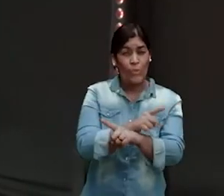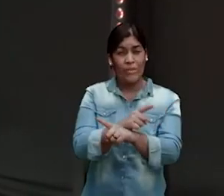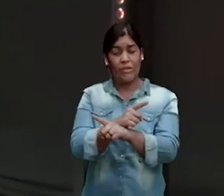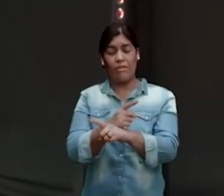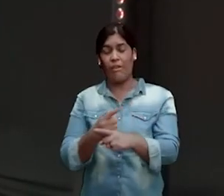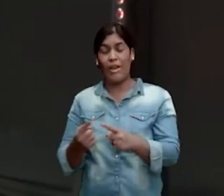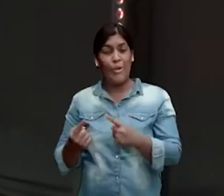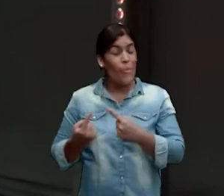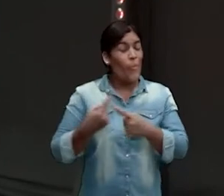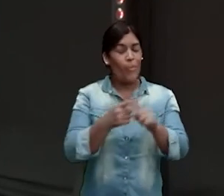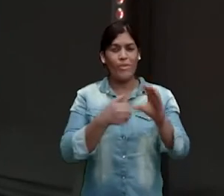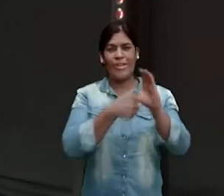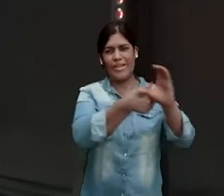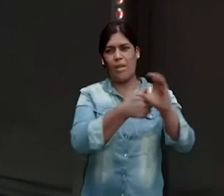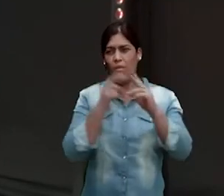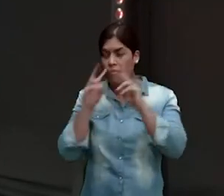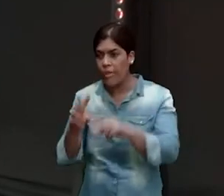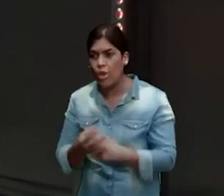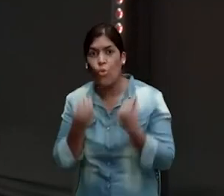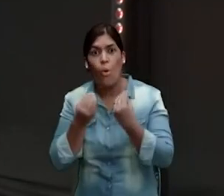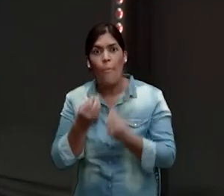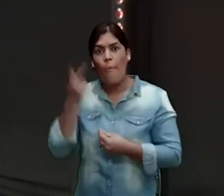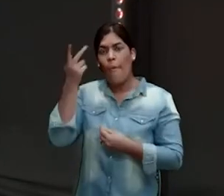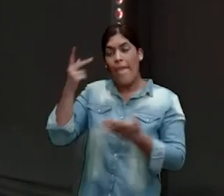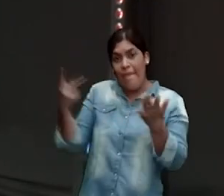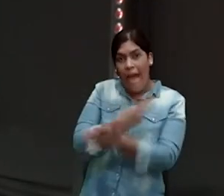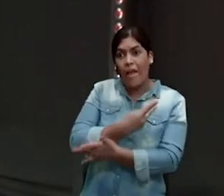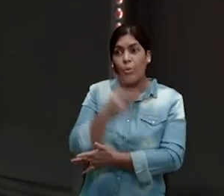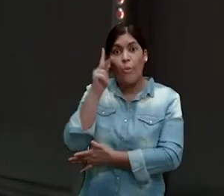como o errado para eles é natural